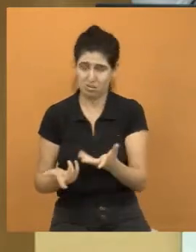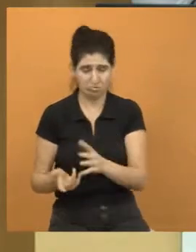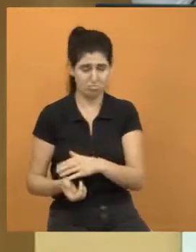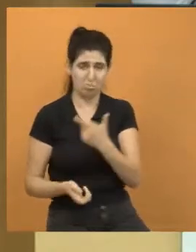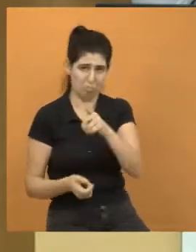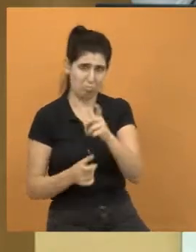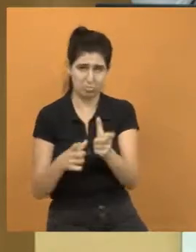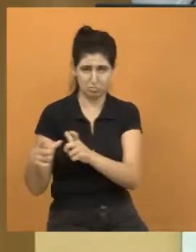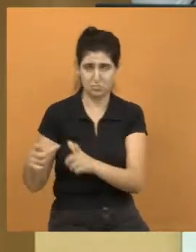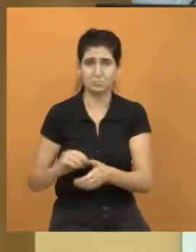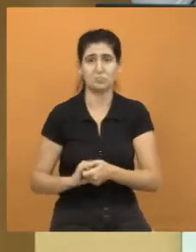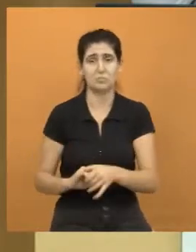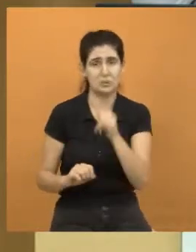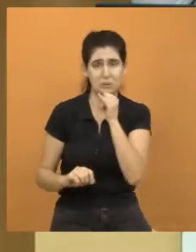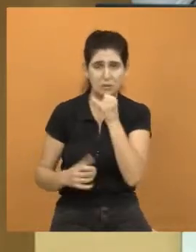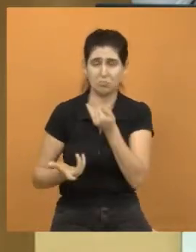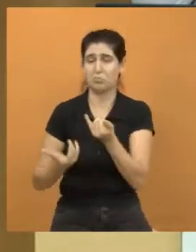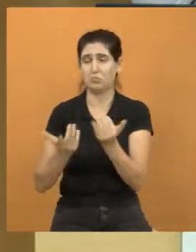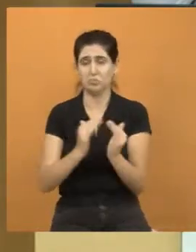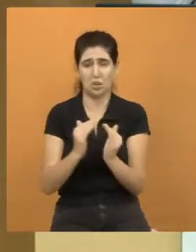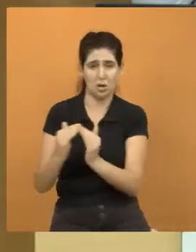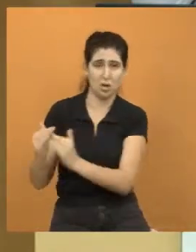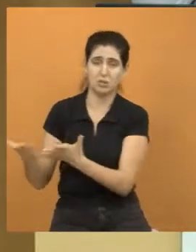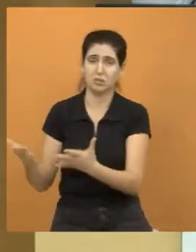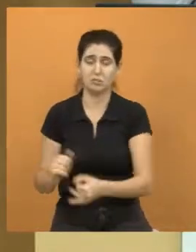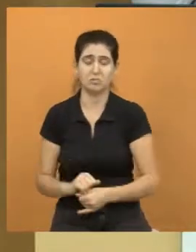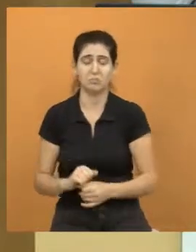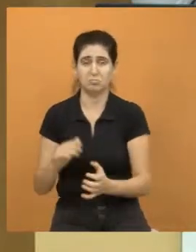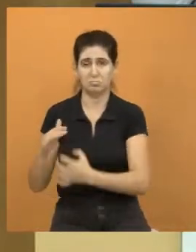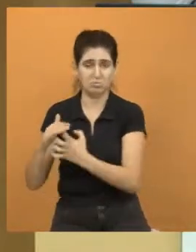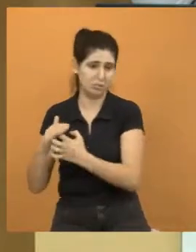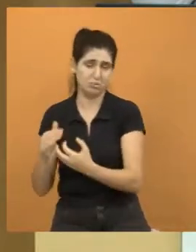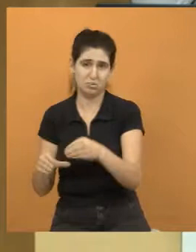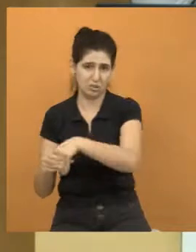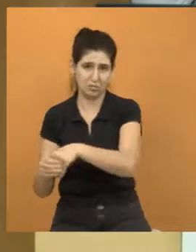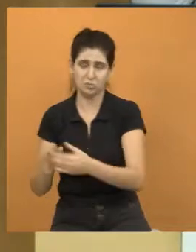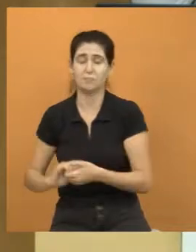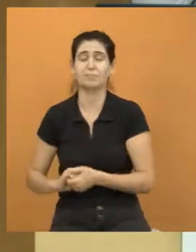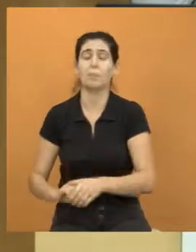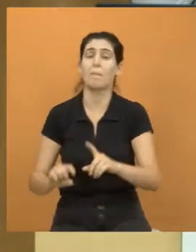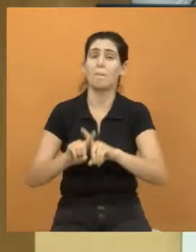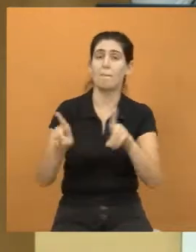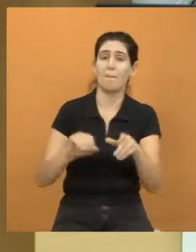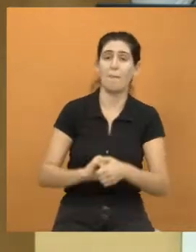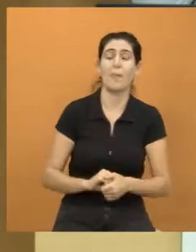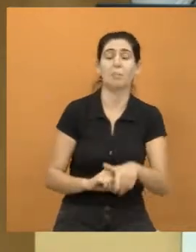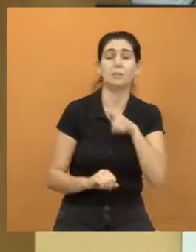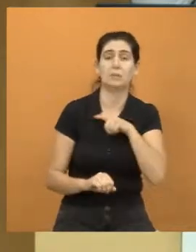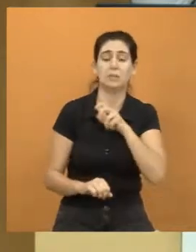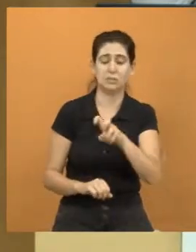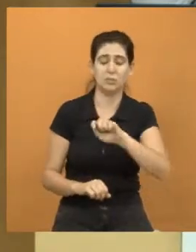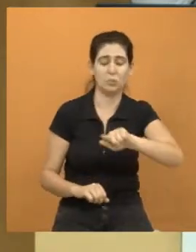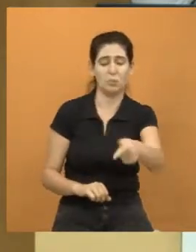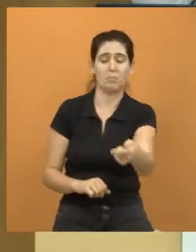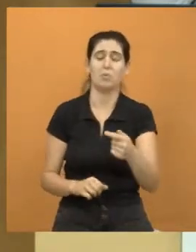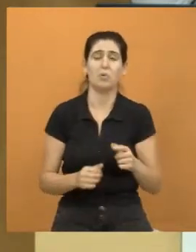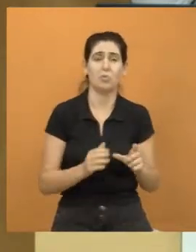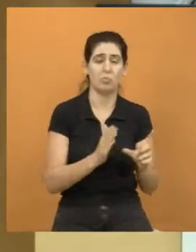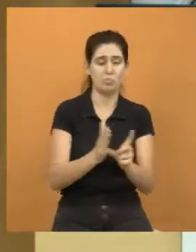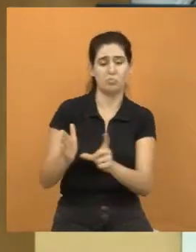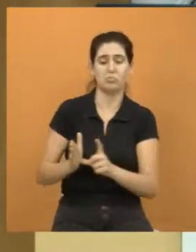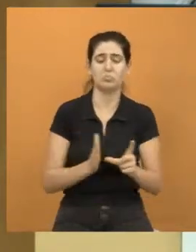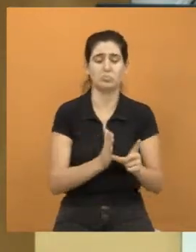produtividade doméstica que nós não conhecemos. Então, em Jacareí, nós temos 5.000 pontos comerciais que envolvem a